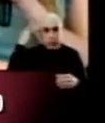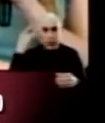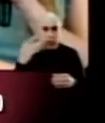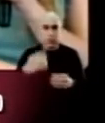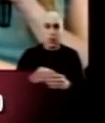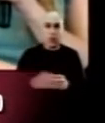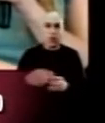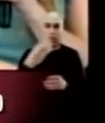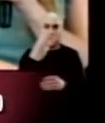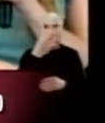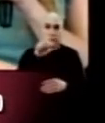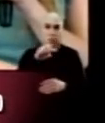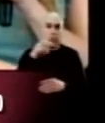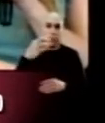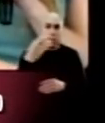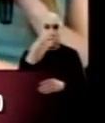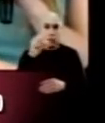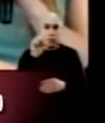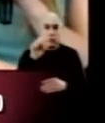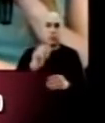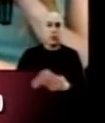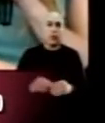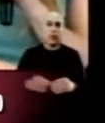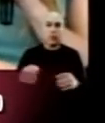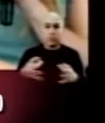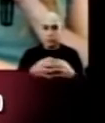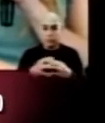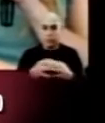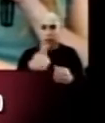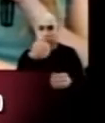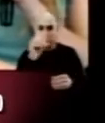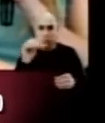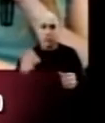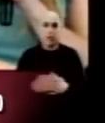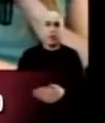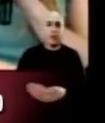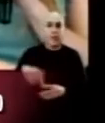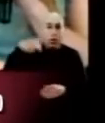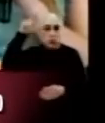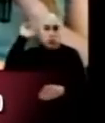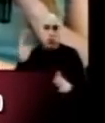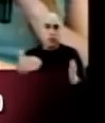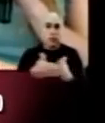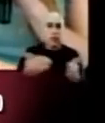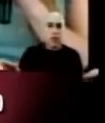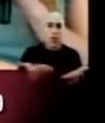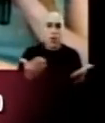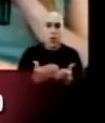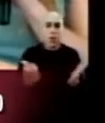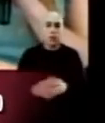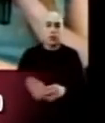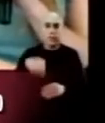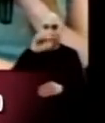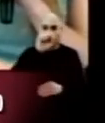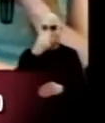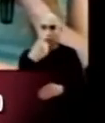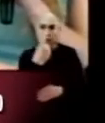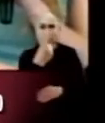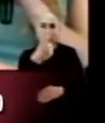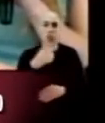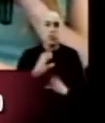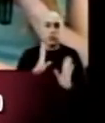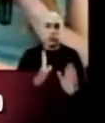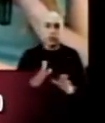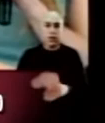mil habitantes. Então, da atualização de ontem para hoje, nós tivemos mais 81 casos confirmados,